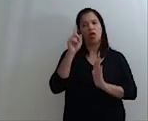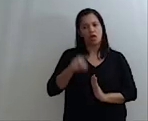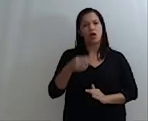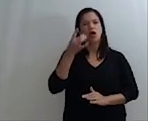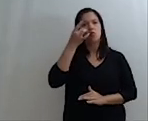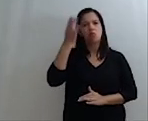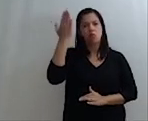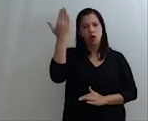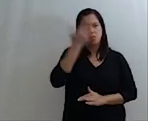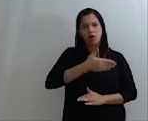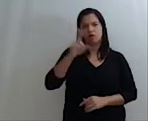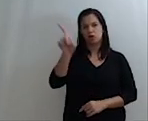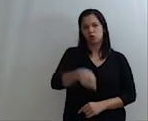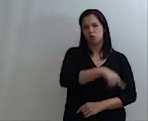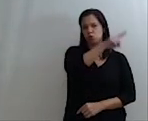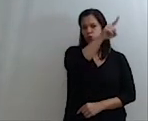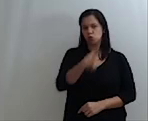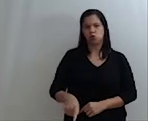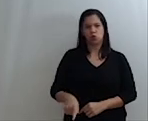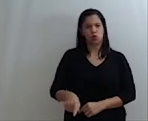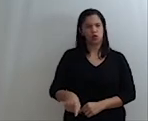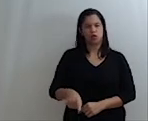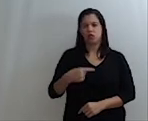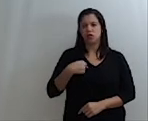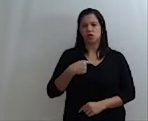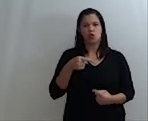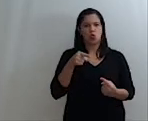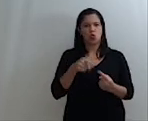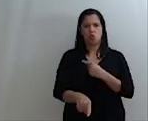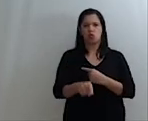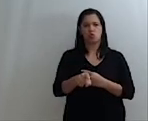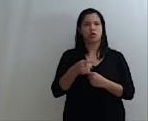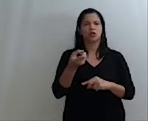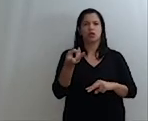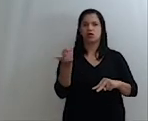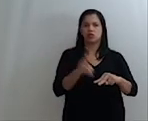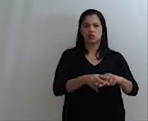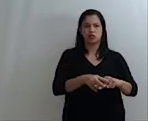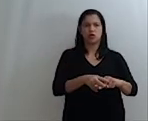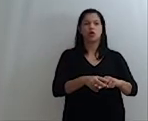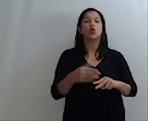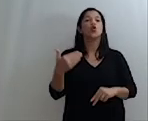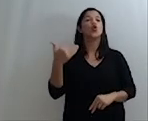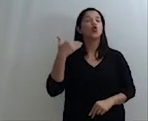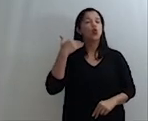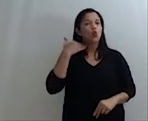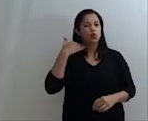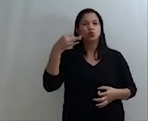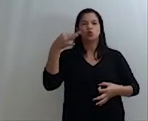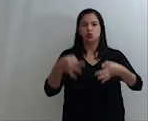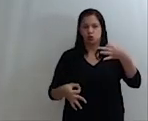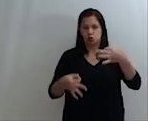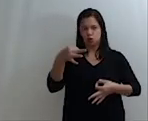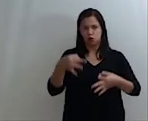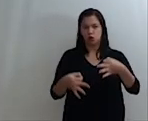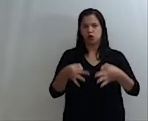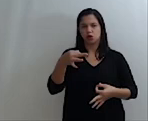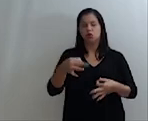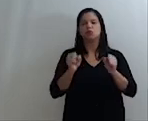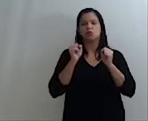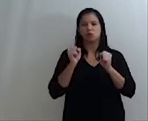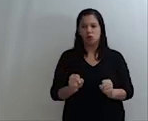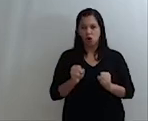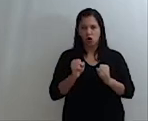não pode validar uma condenação é claro que o juiz pode repetir em Ju né durante o processo